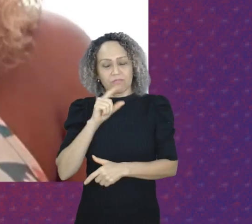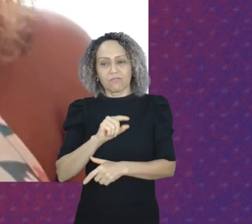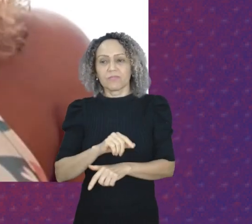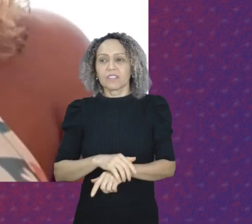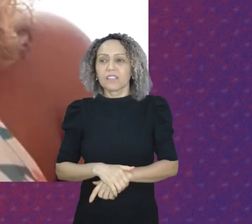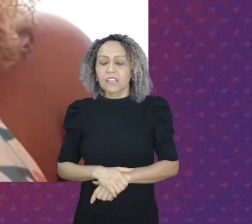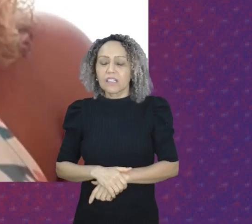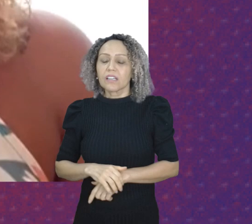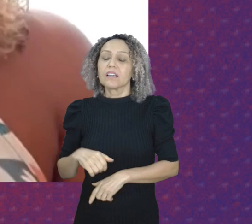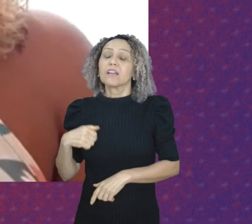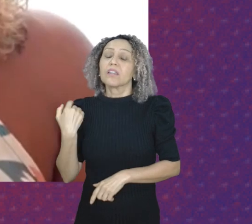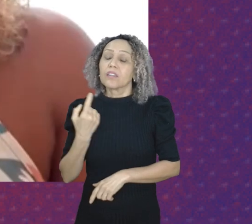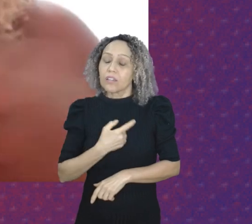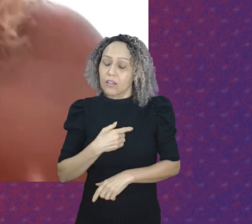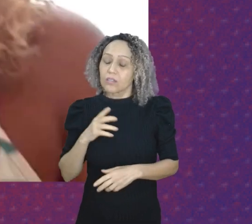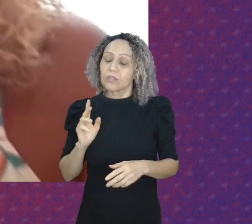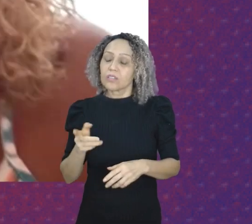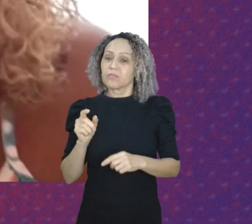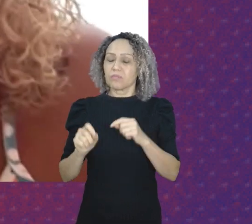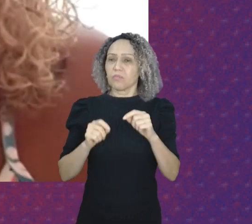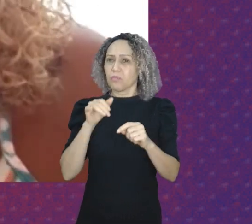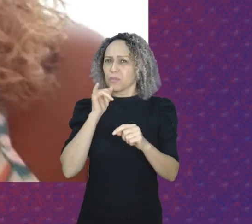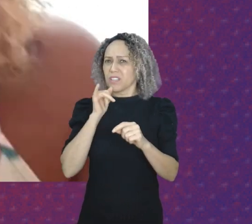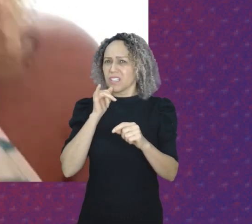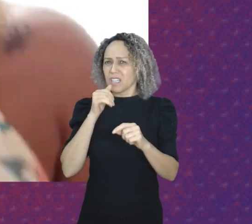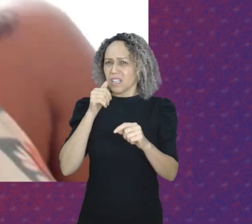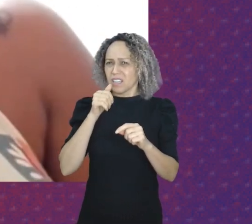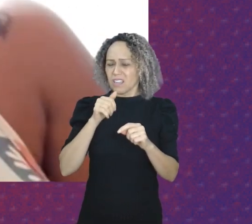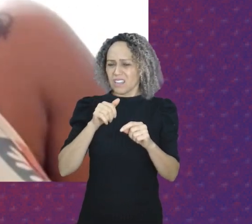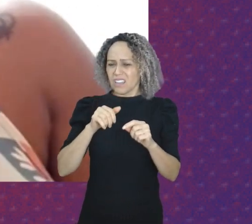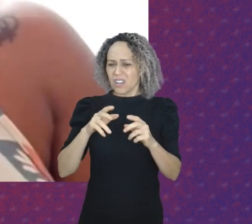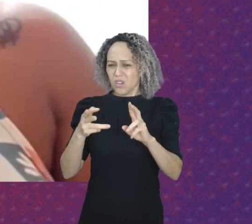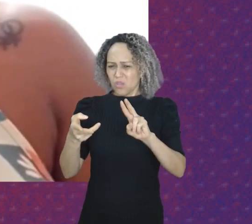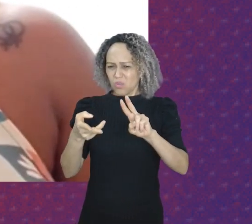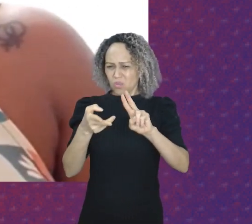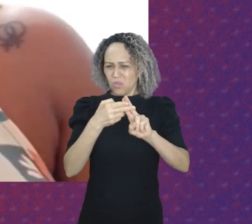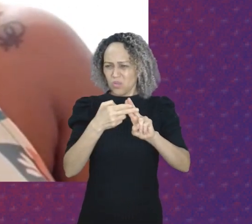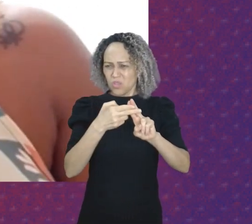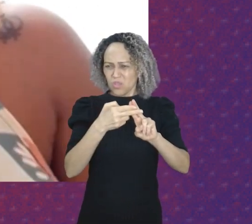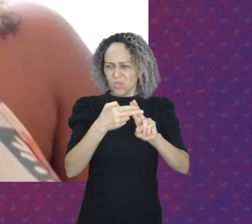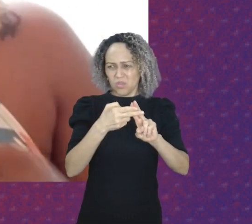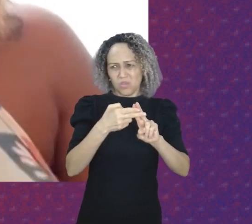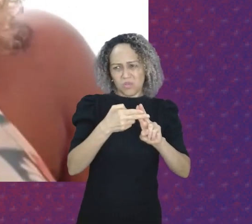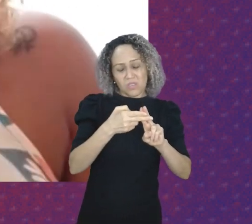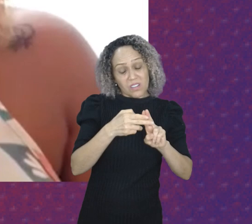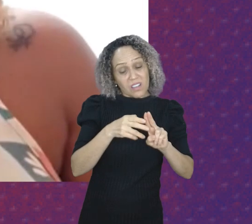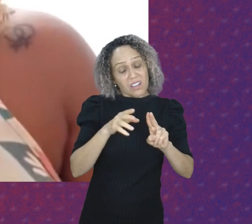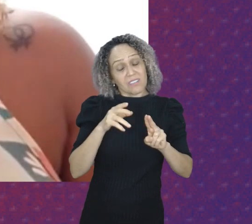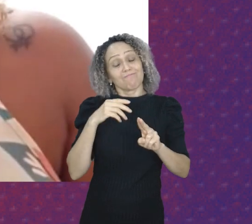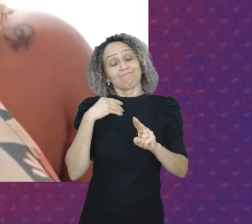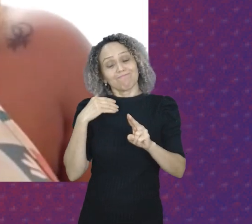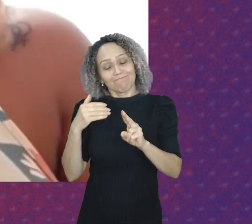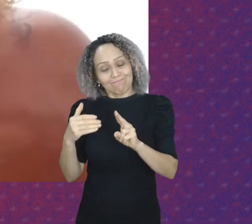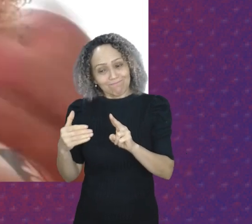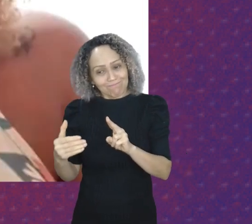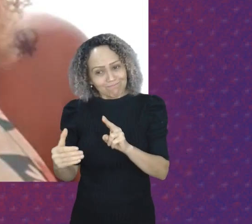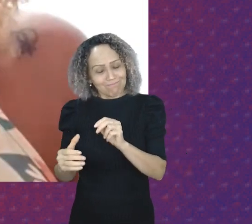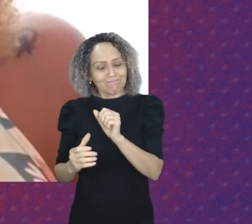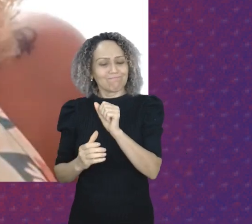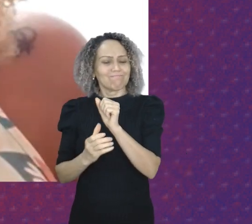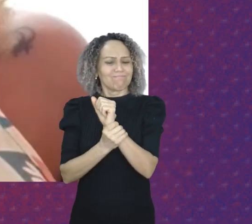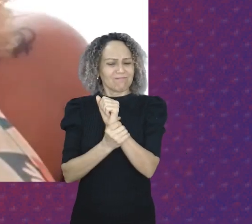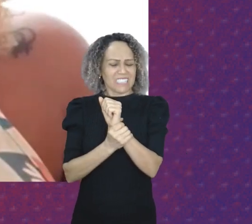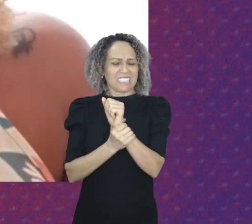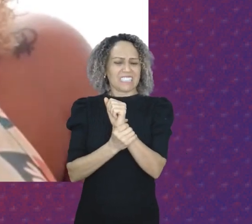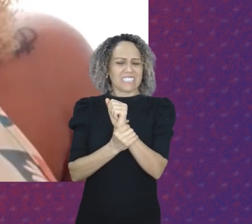continuamos invisíveis. Por exemplo, na maternidade, o SUS ainda não garante a maternidade para as mulheres lésbicas, para as mulheres que